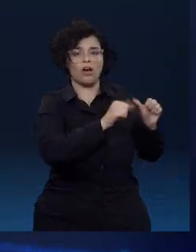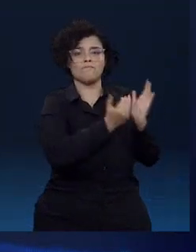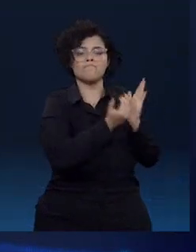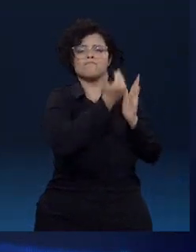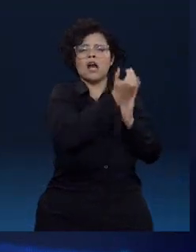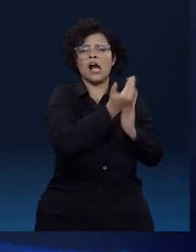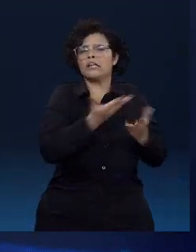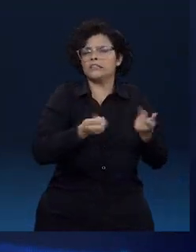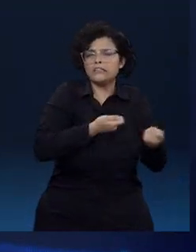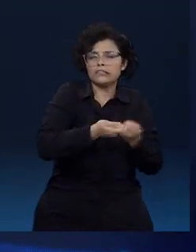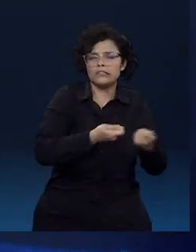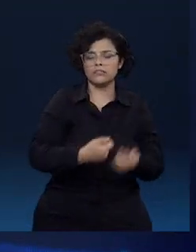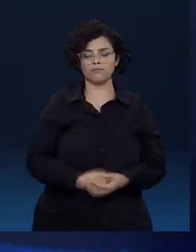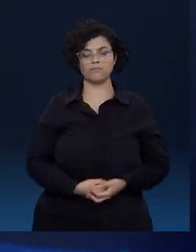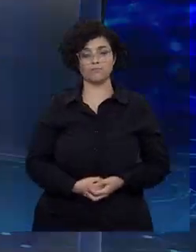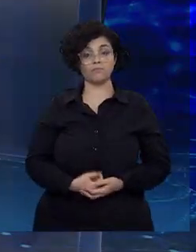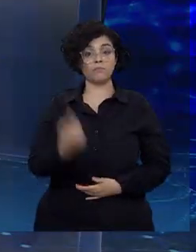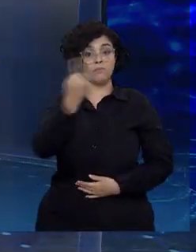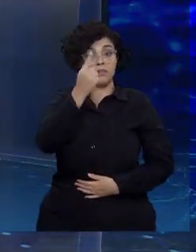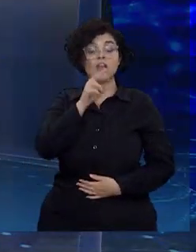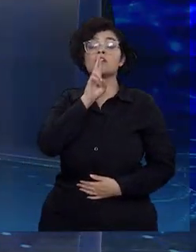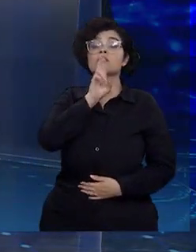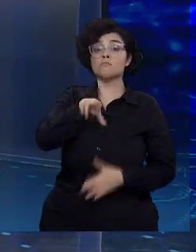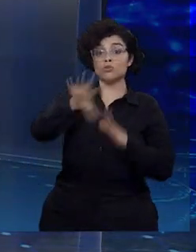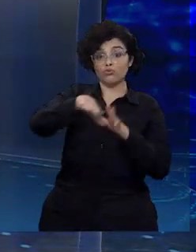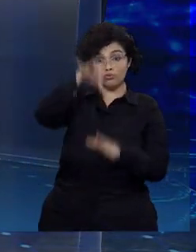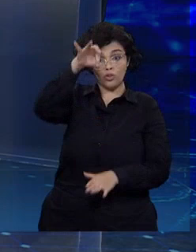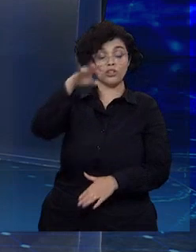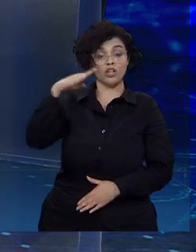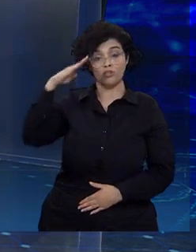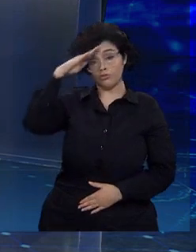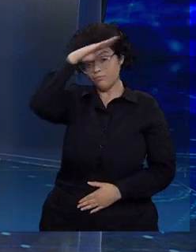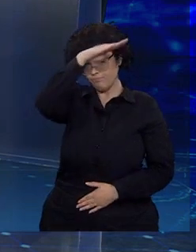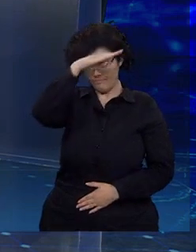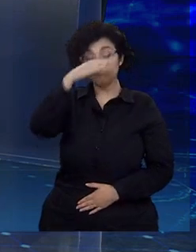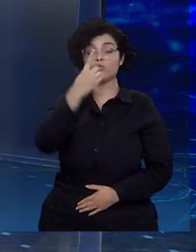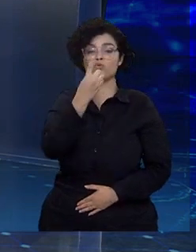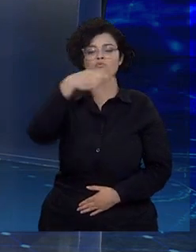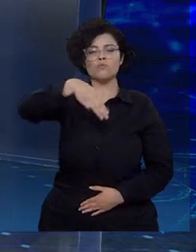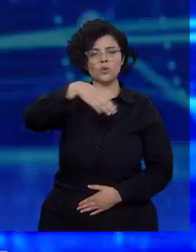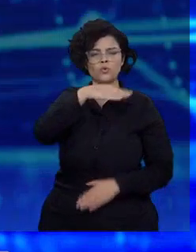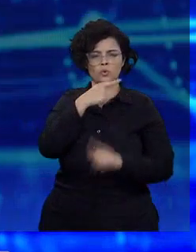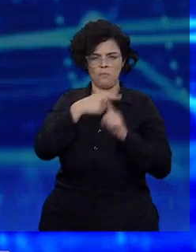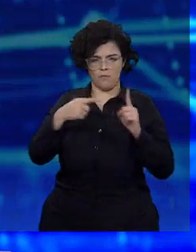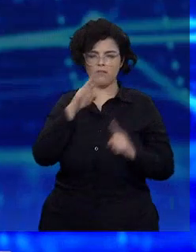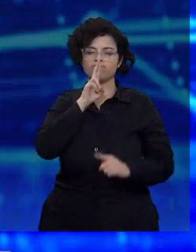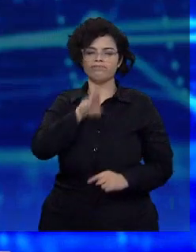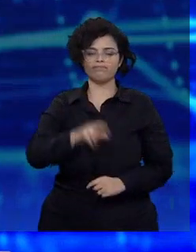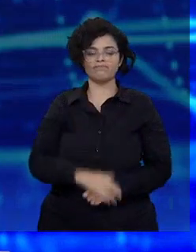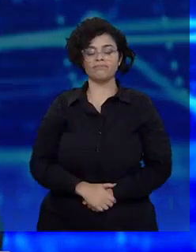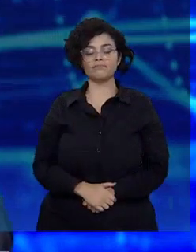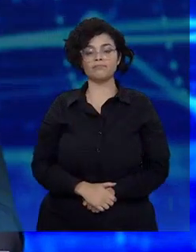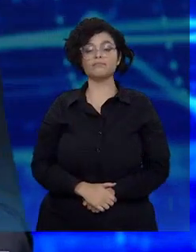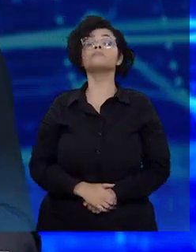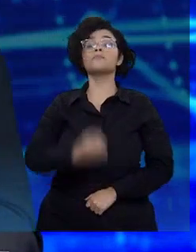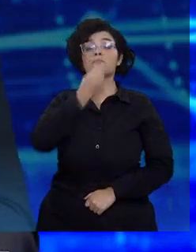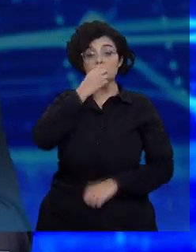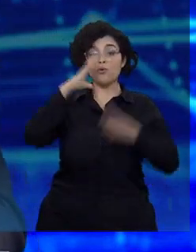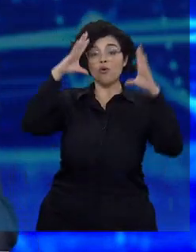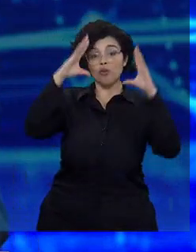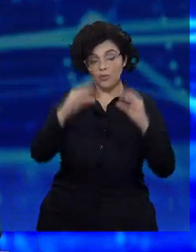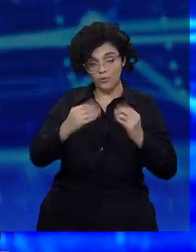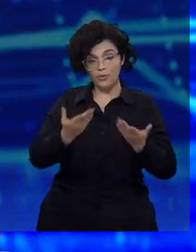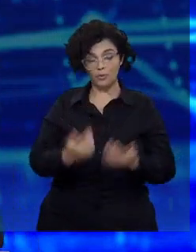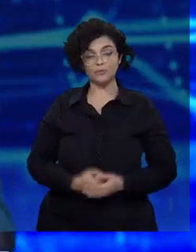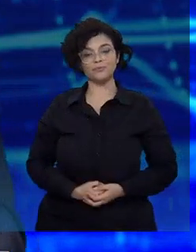a responder a essa pergunta é Jair bolsonaro boa noite candidato o senhor tem um minuto e meio por favor boa noite por exemplo